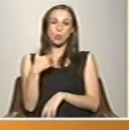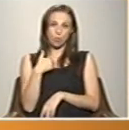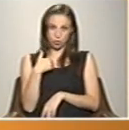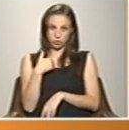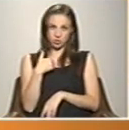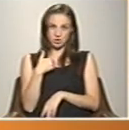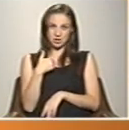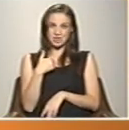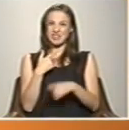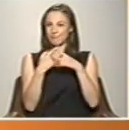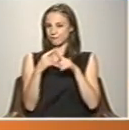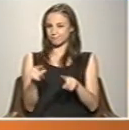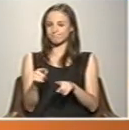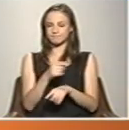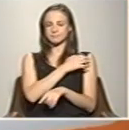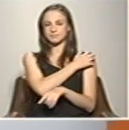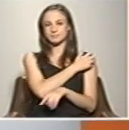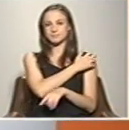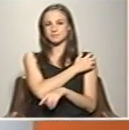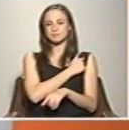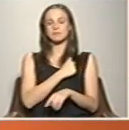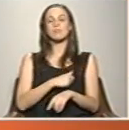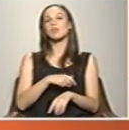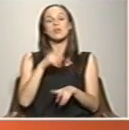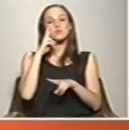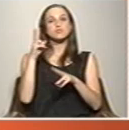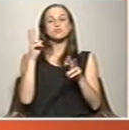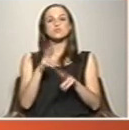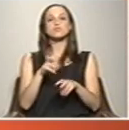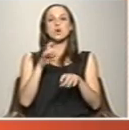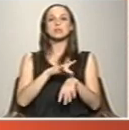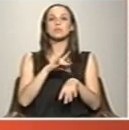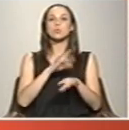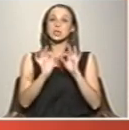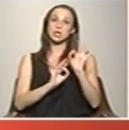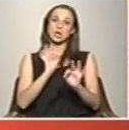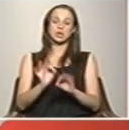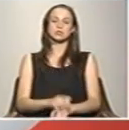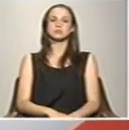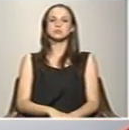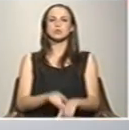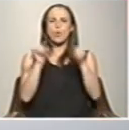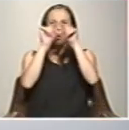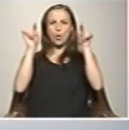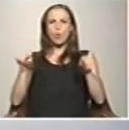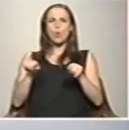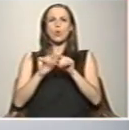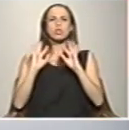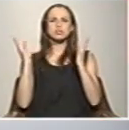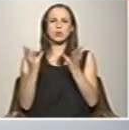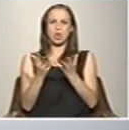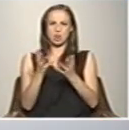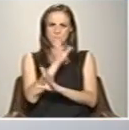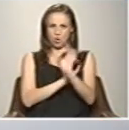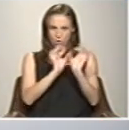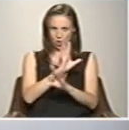diferenciada, onde grandes diagnósticos incapacitantes são tratados. Este é o quadro geral, não é? Na União Europeia e